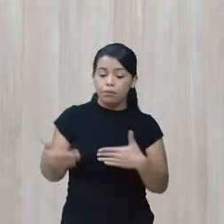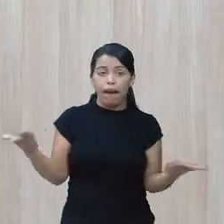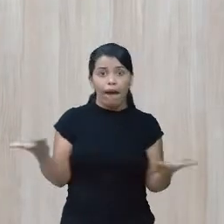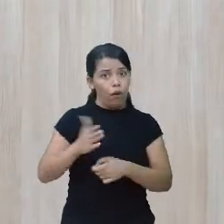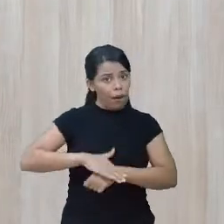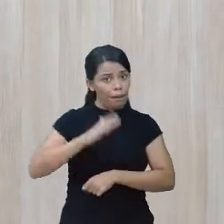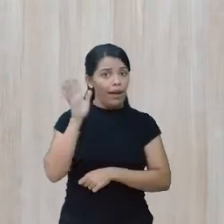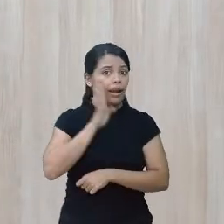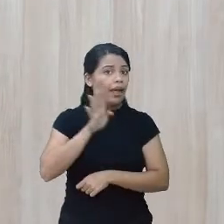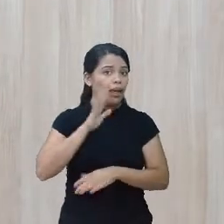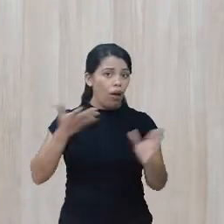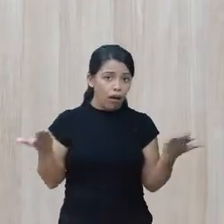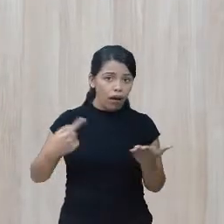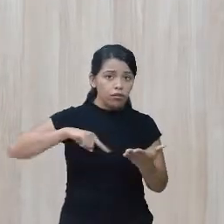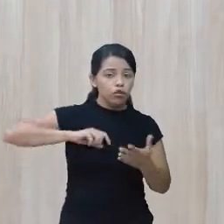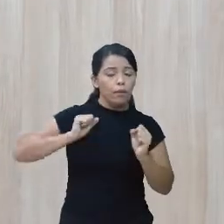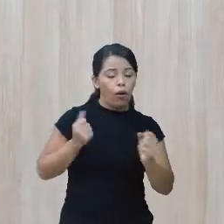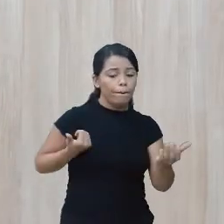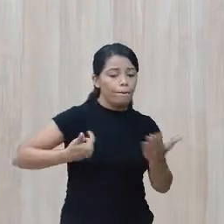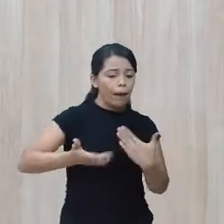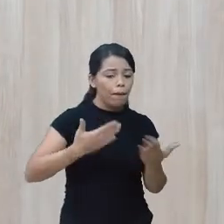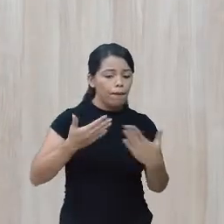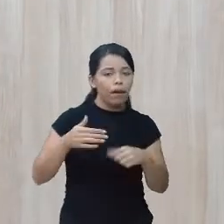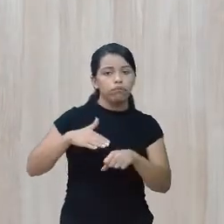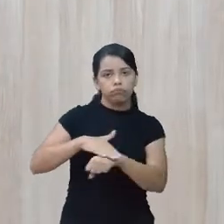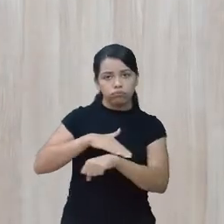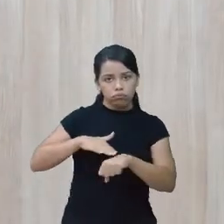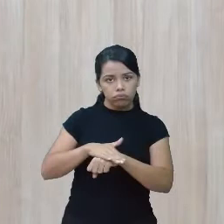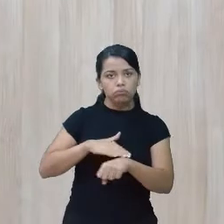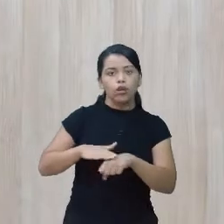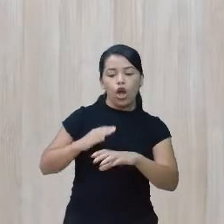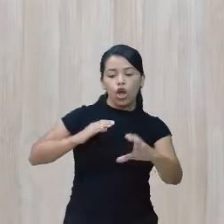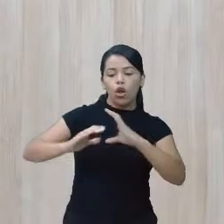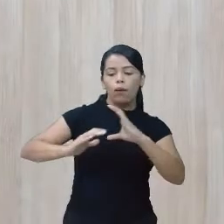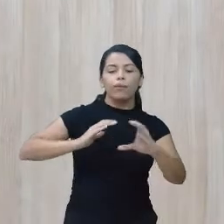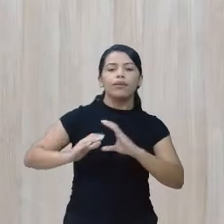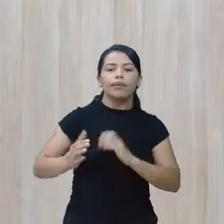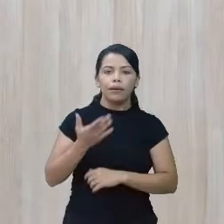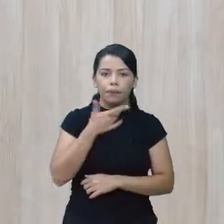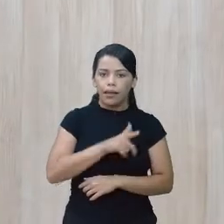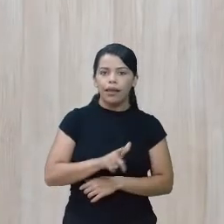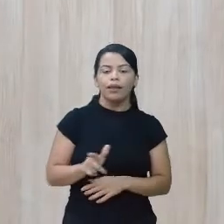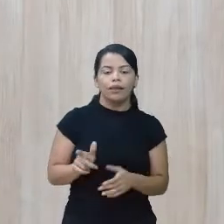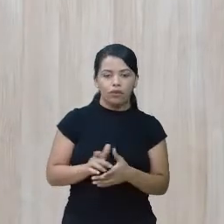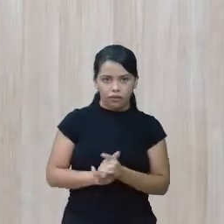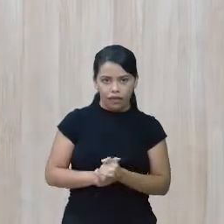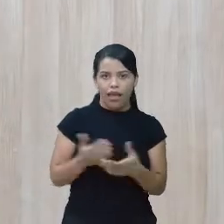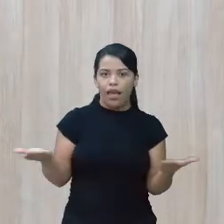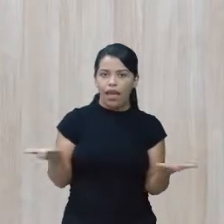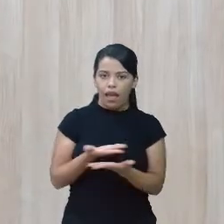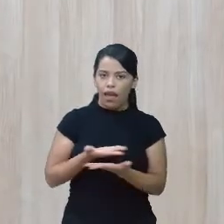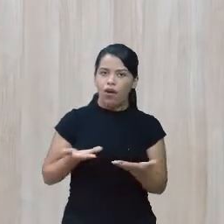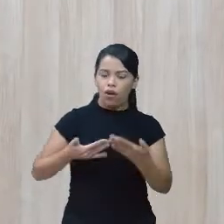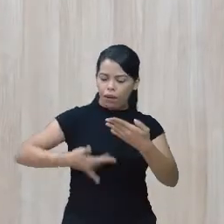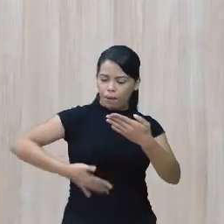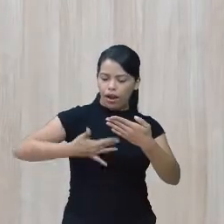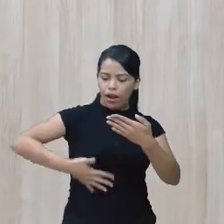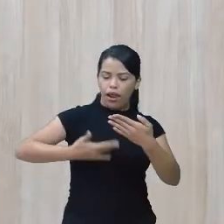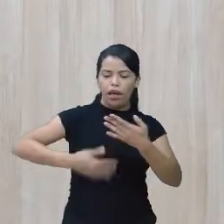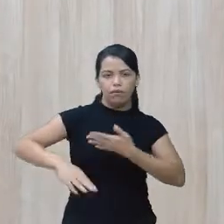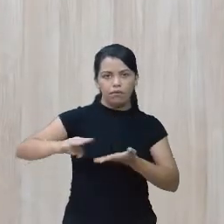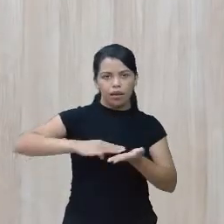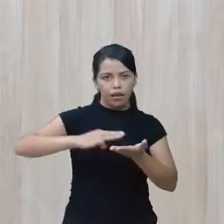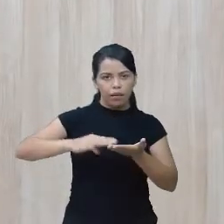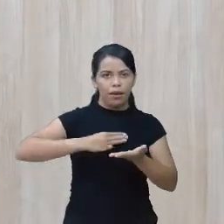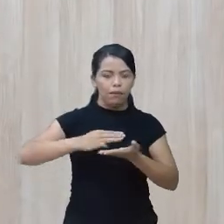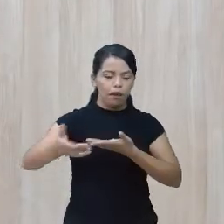porque a gente vai poder falar com vocês, vocês vão poder participar com a gente no chat, né? E vai ser maravilhoso. A